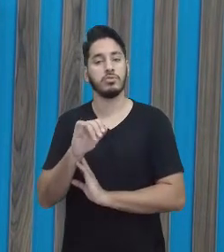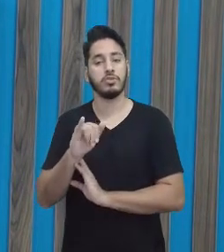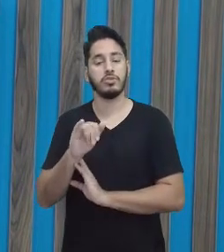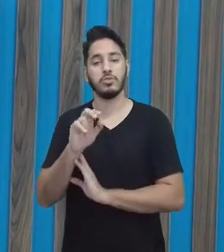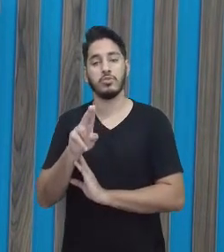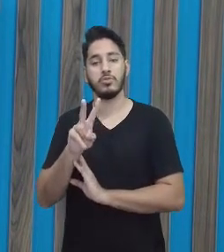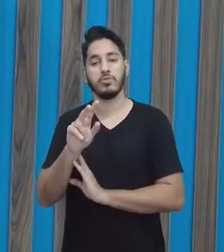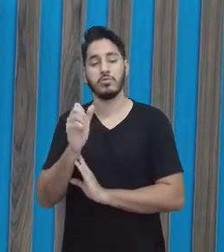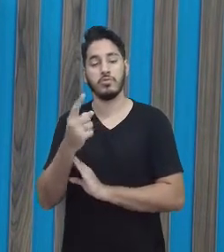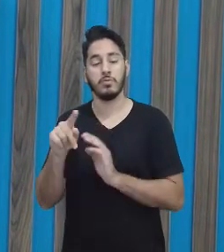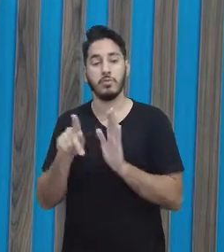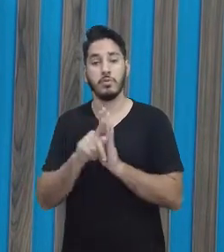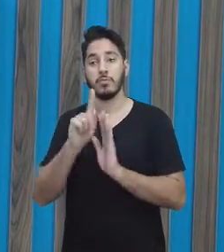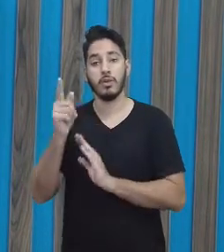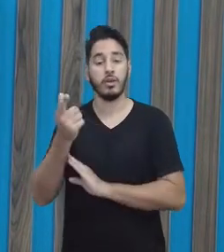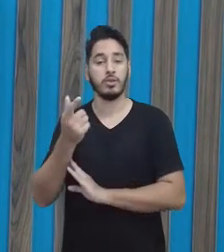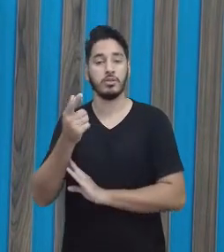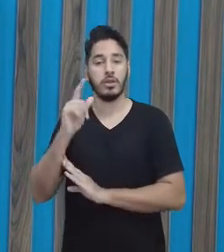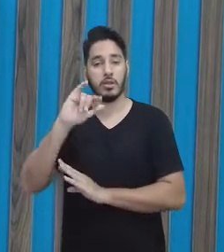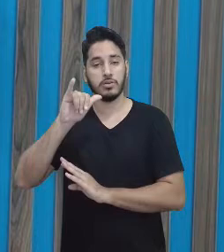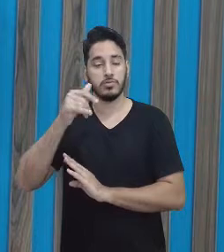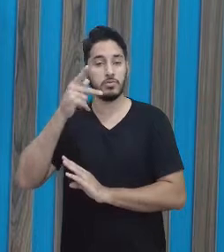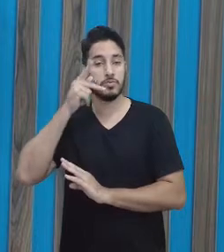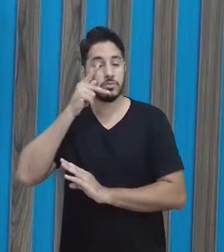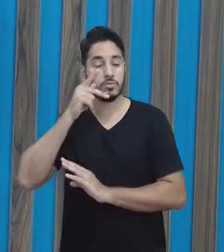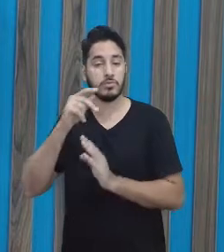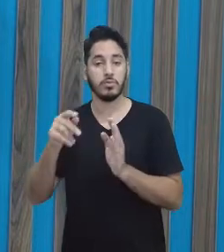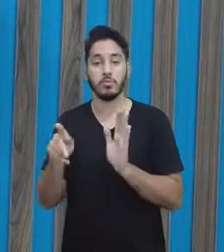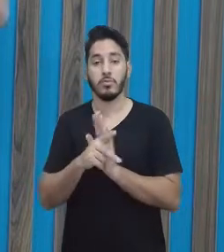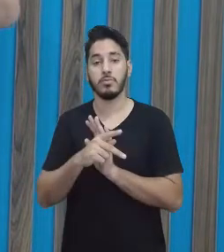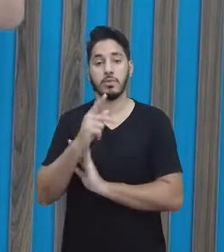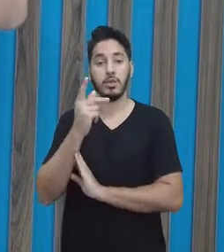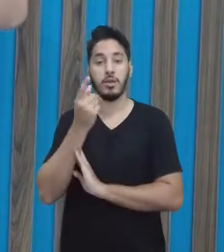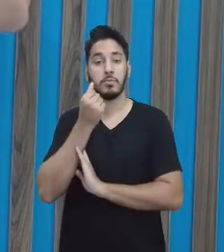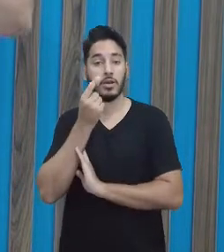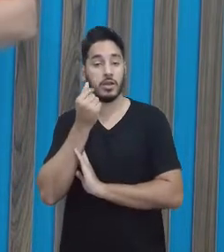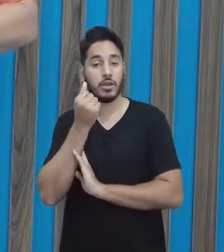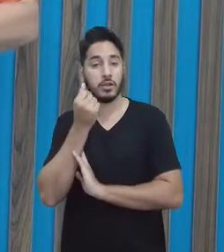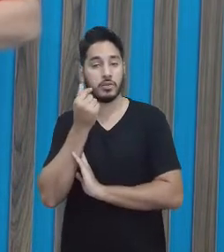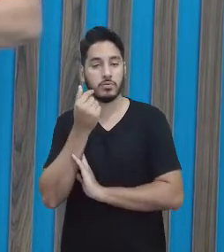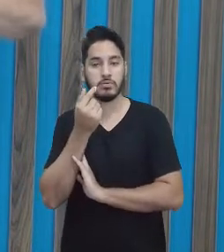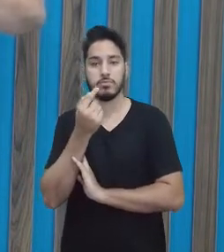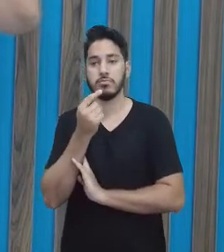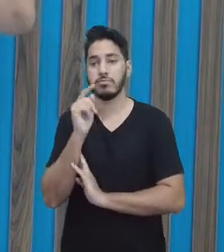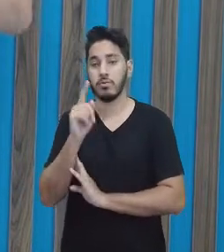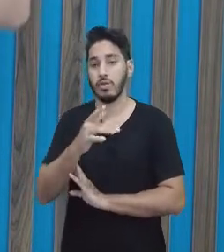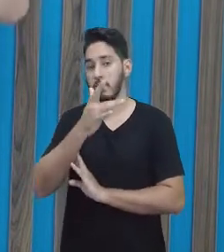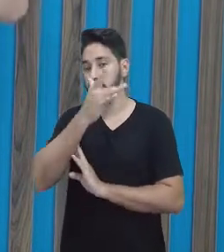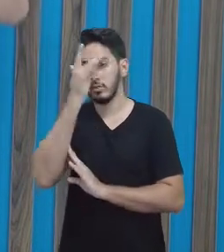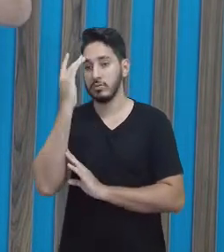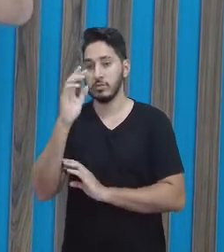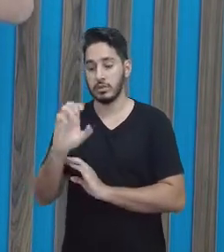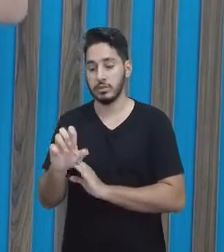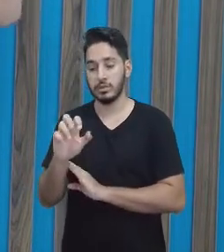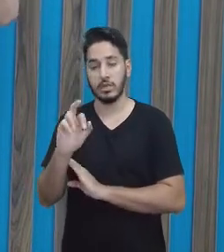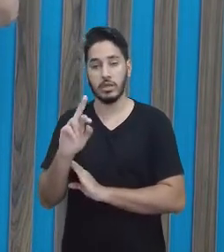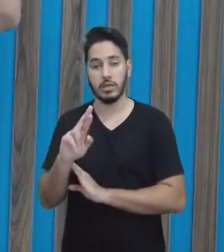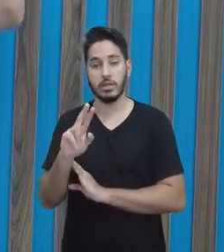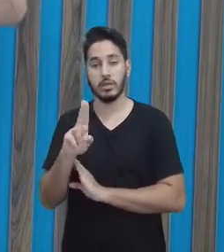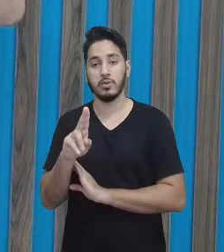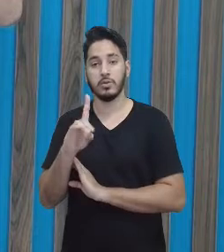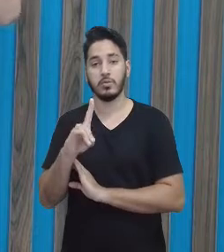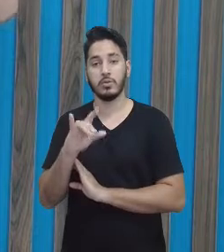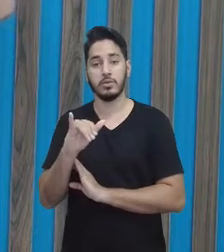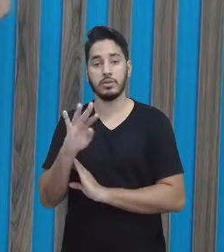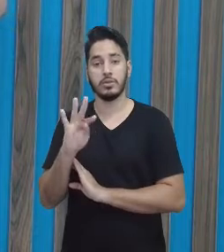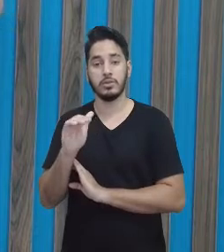da Universidade da Paraíba. Então, era um movimento feito por pessoas eruditas, né? Eles eram escritores, eles eram poetas,